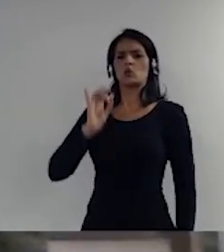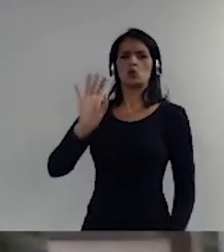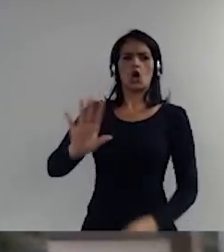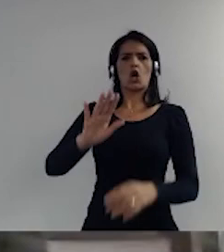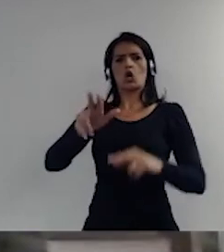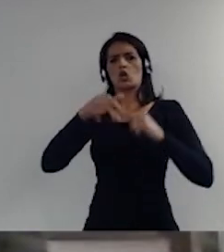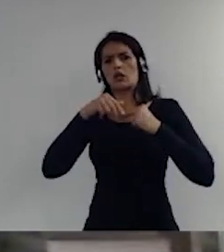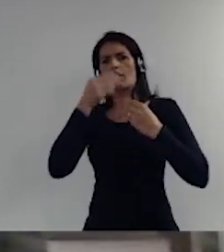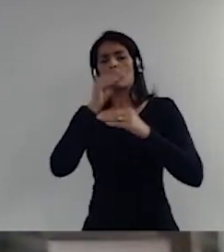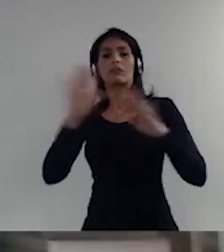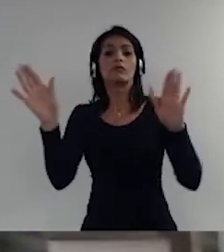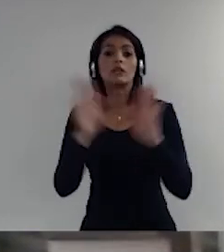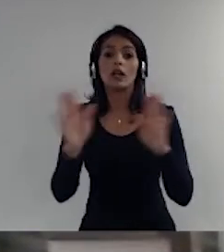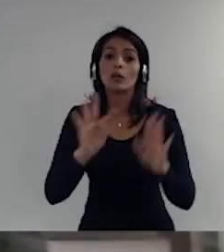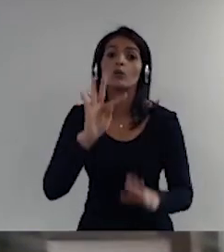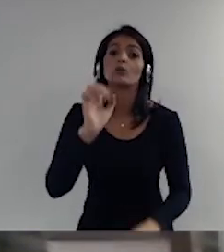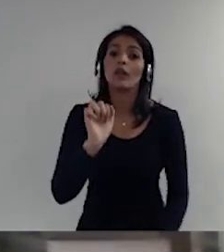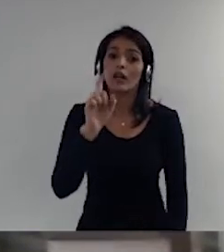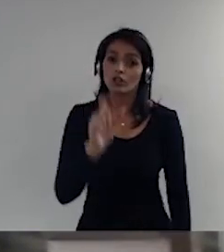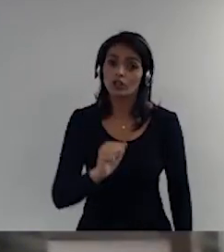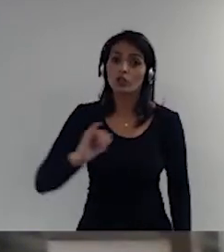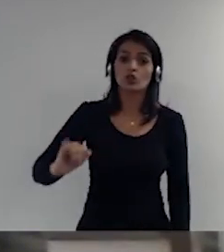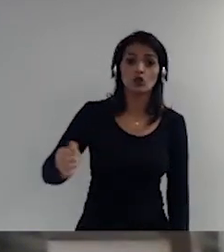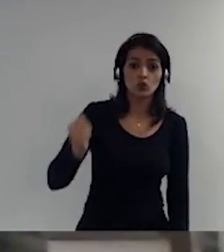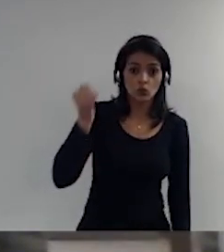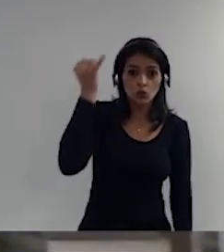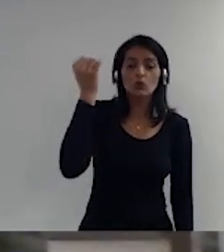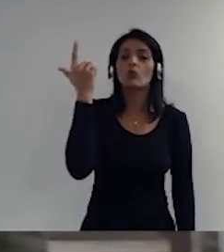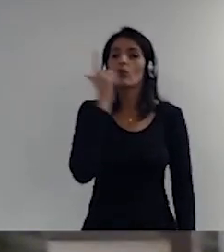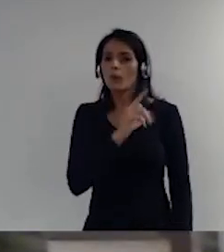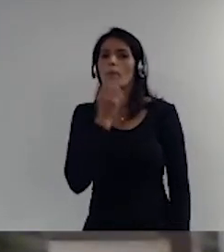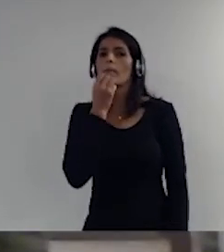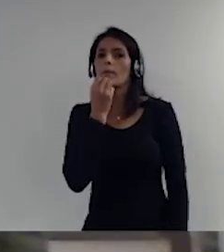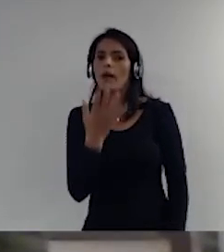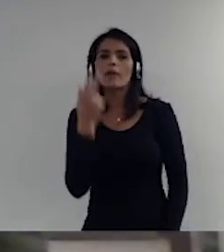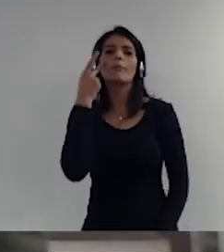funcionou muito bem para a atração e para